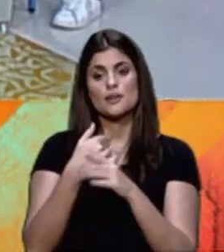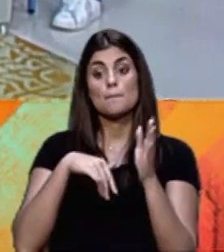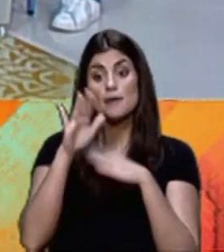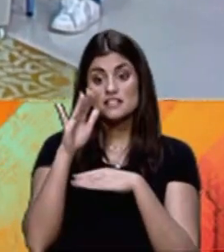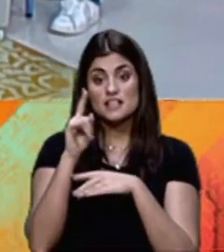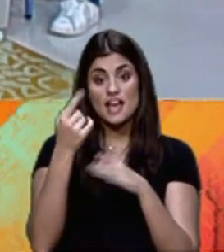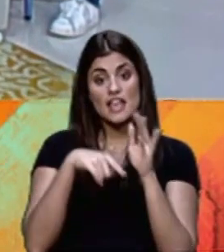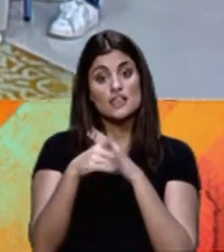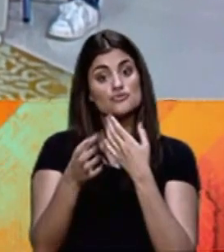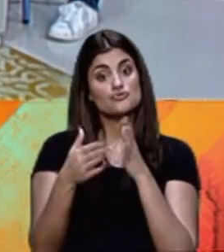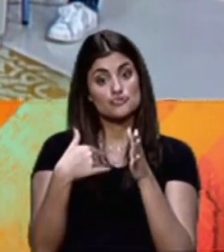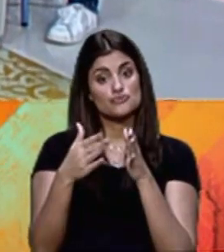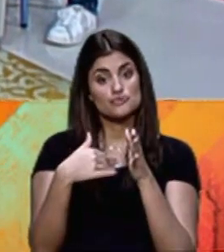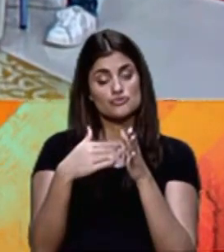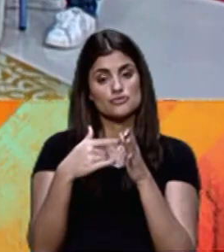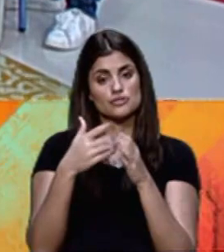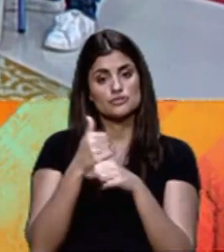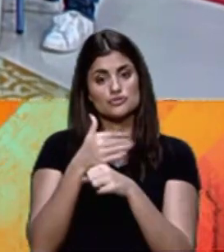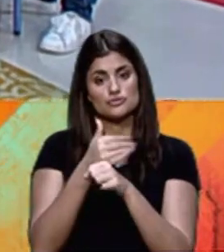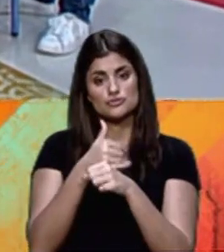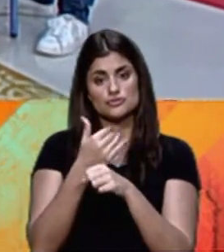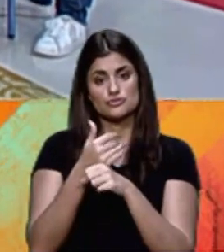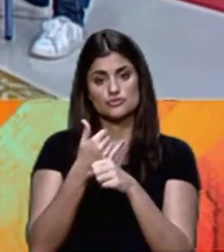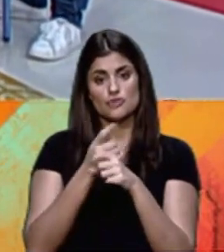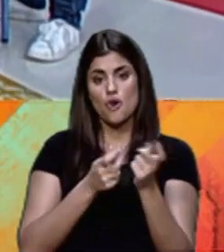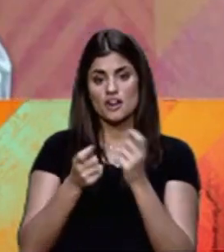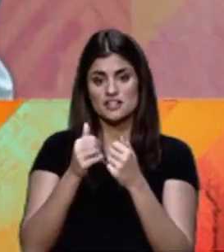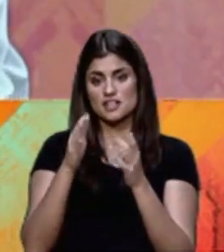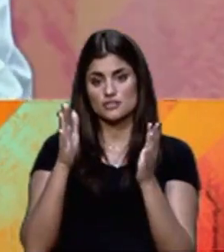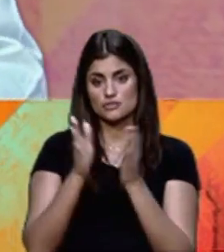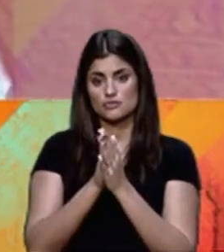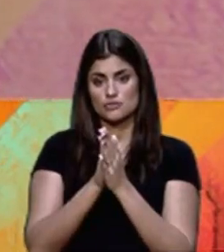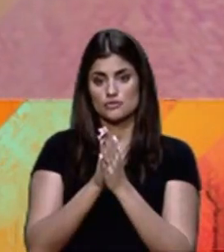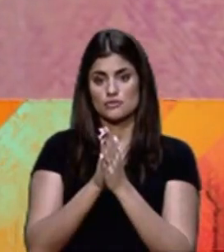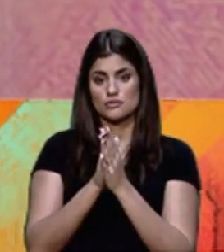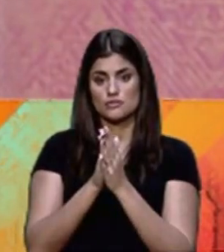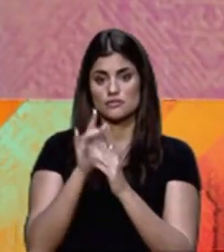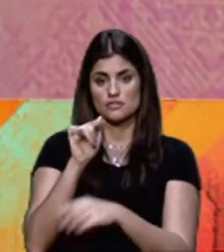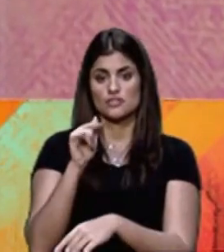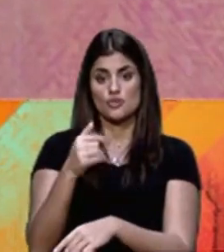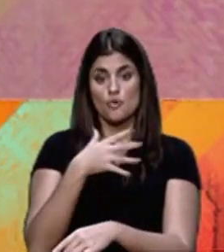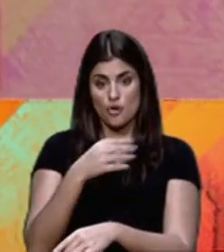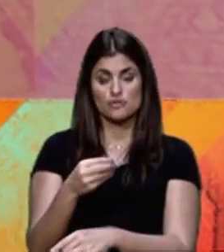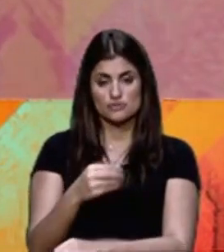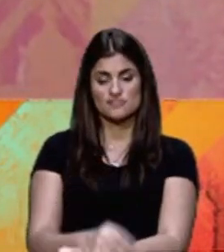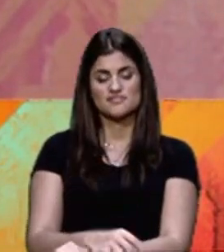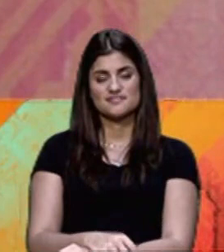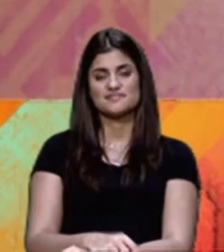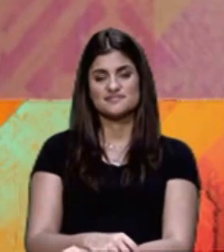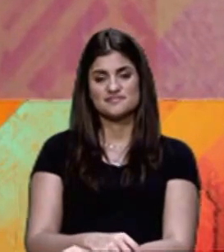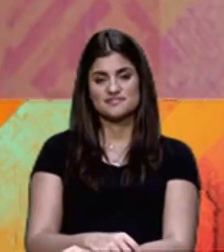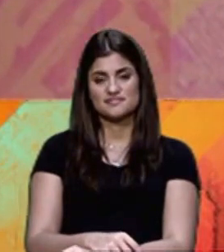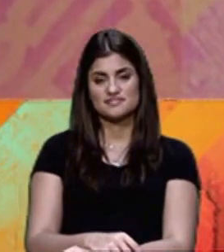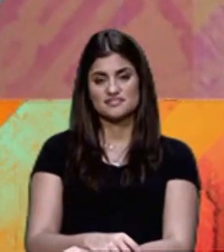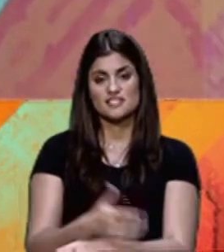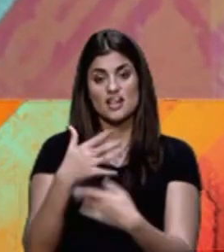é ir para a cozinha. Ah. E picar, e organizar tudo muito bem organizadinho, a mise en place, adoro fazer. Mas agora não